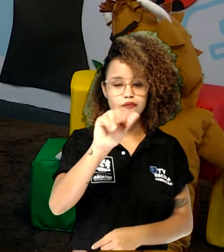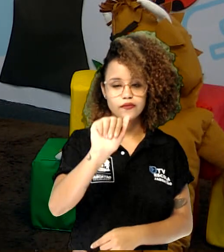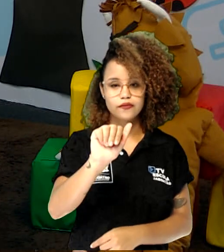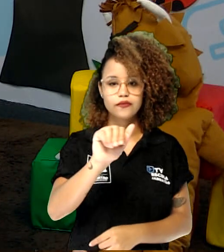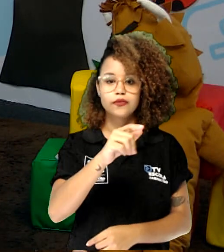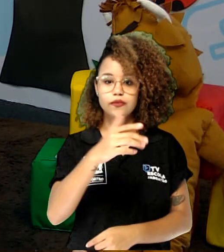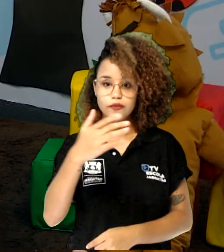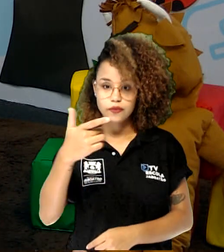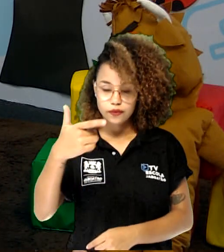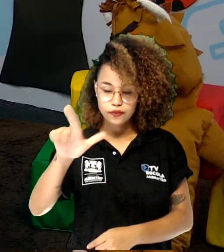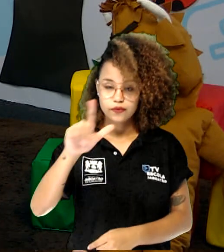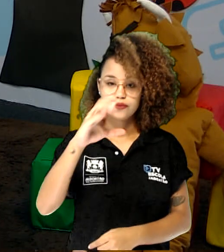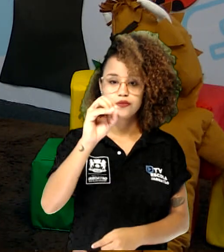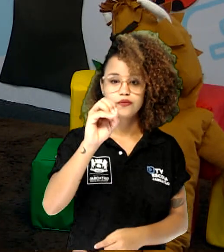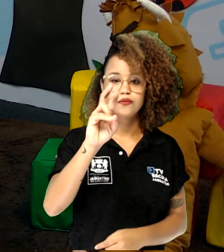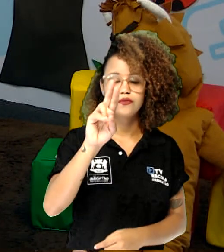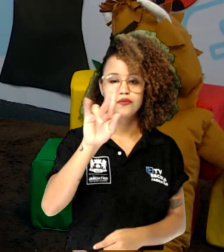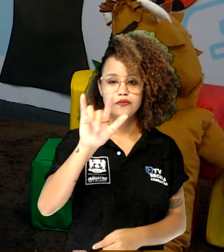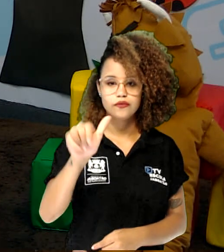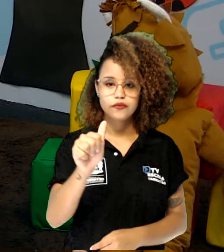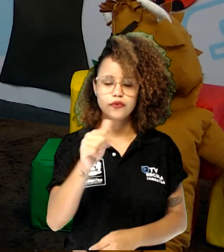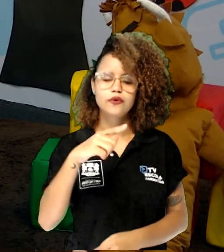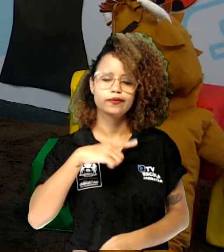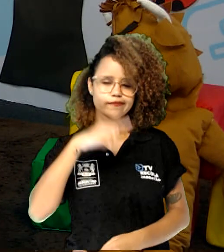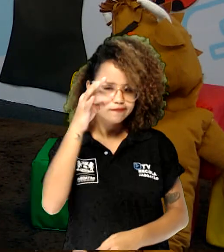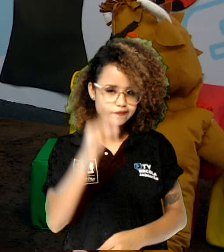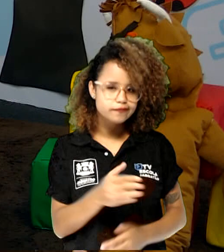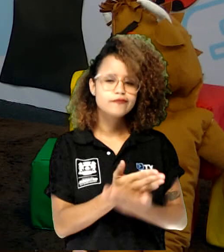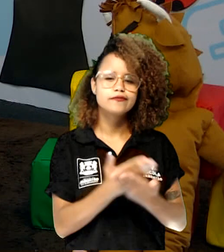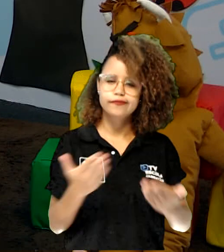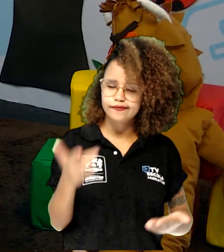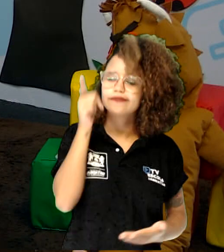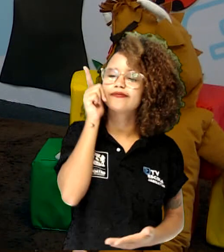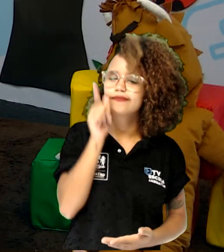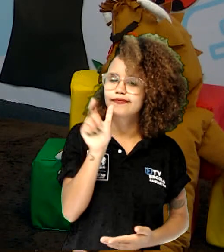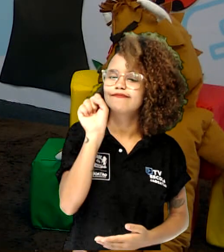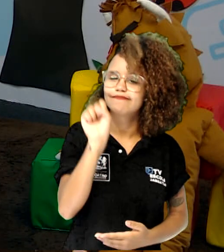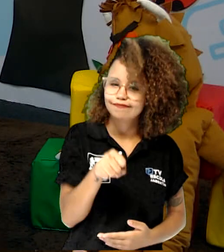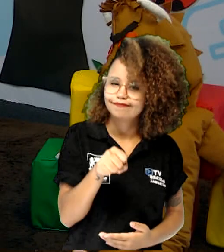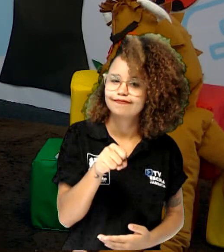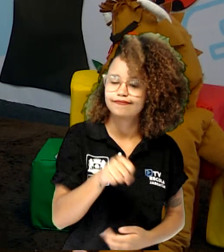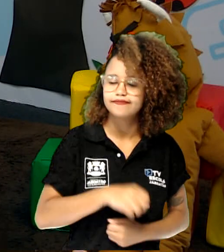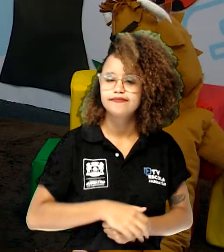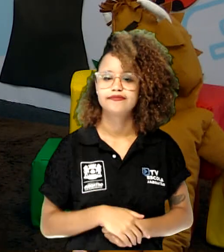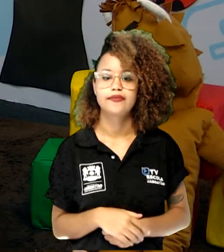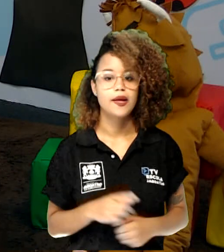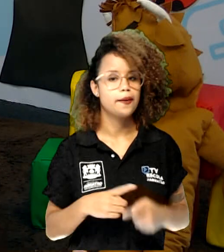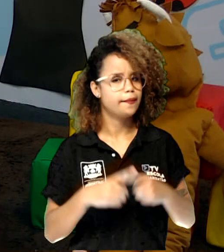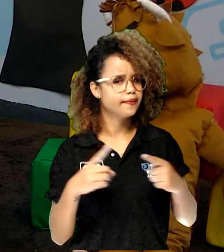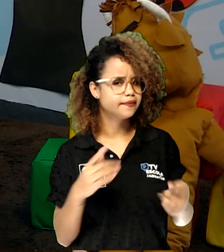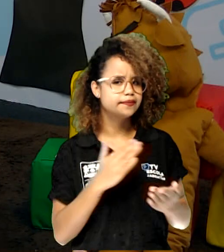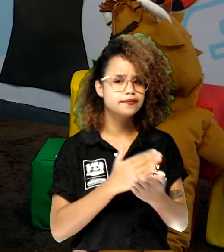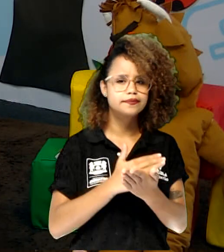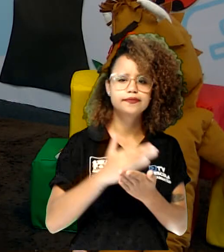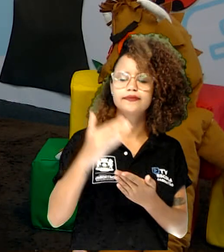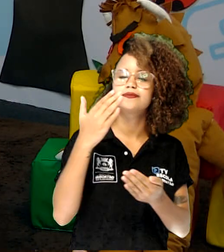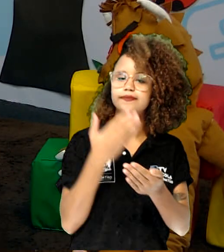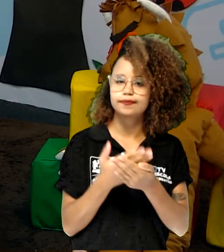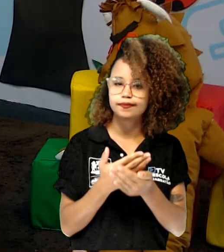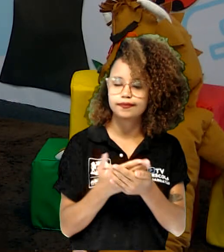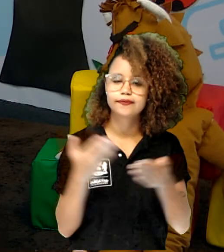temos certeza que vocês conseguiram sim. Mas para começar a aula de